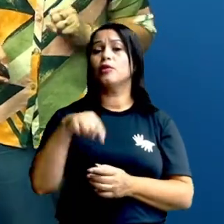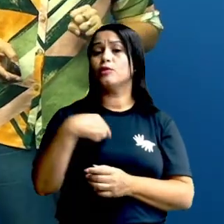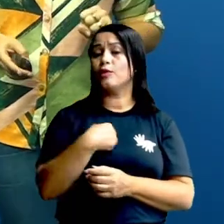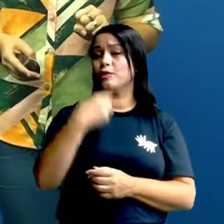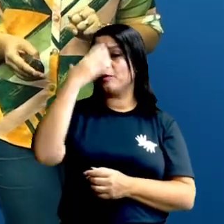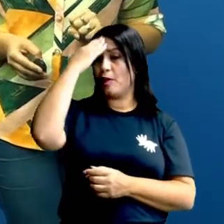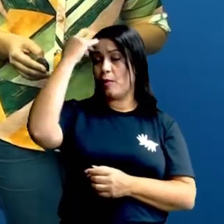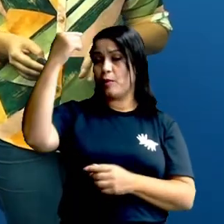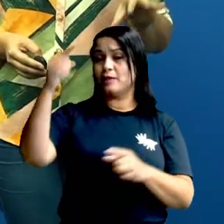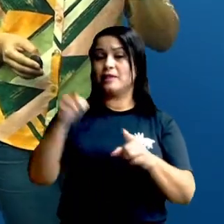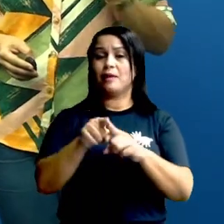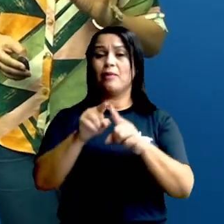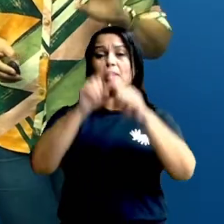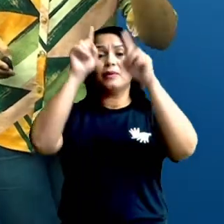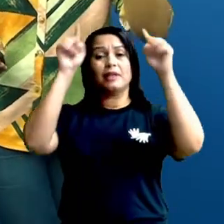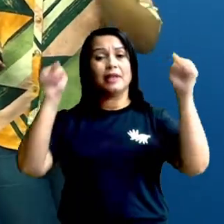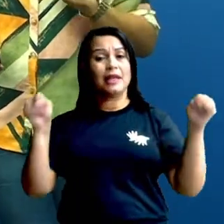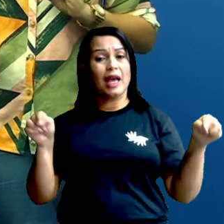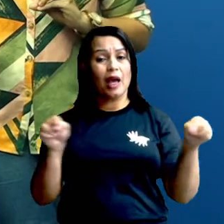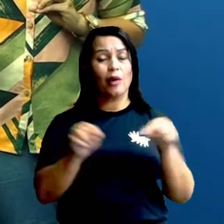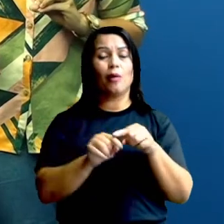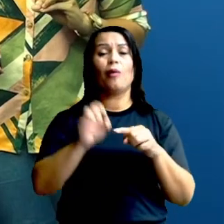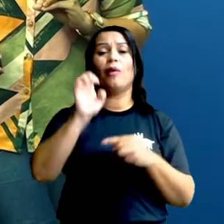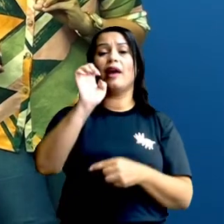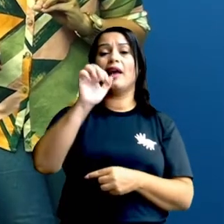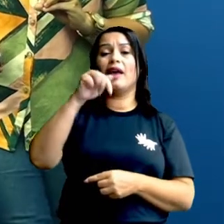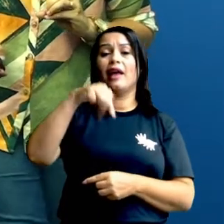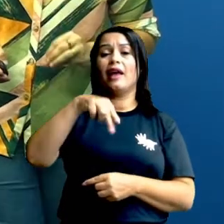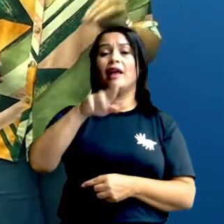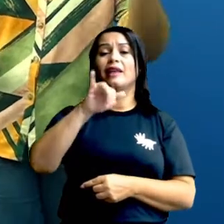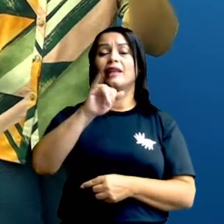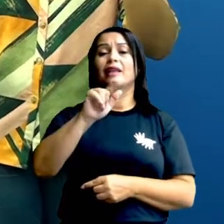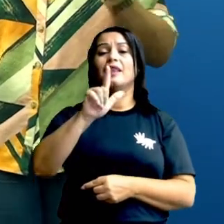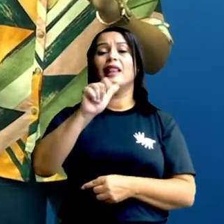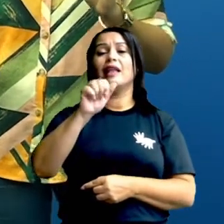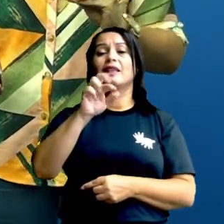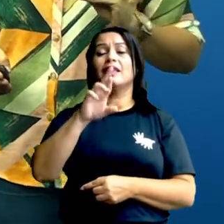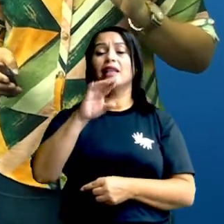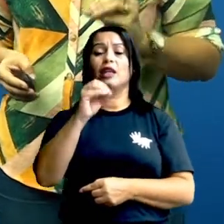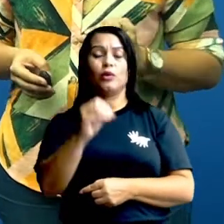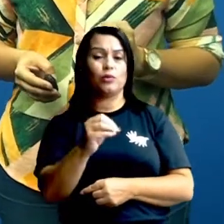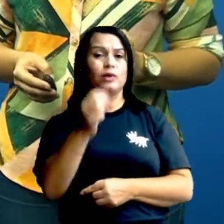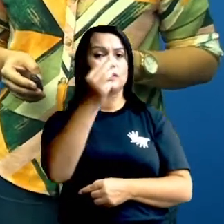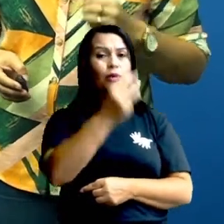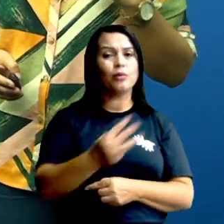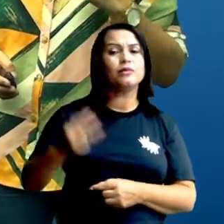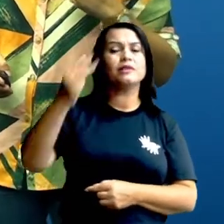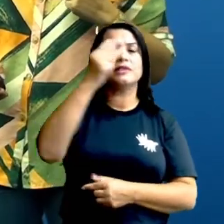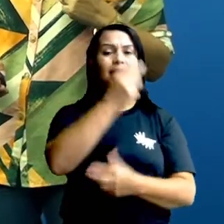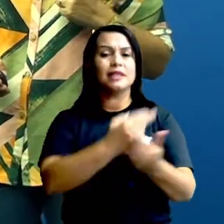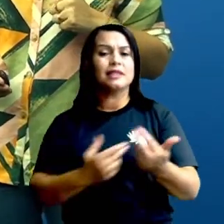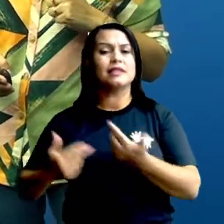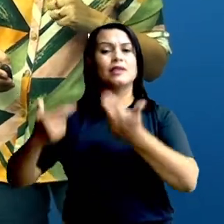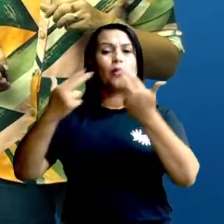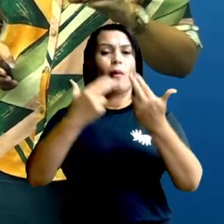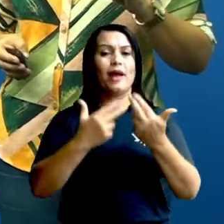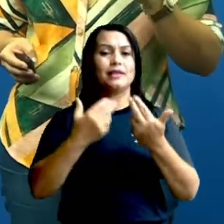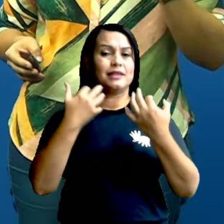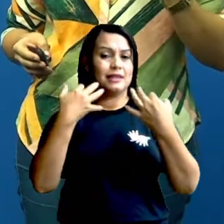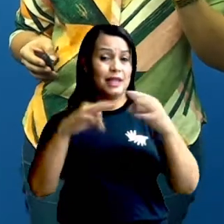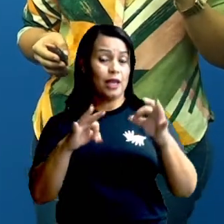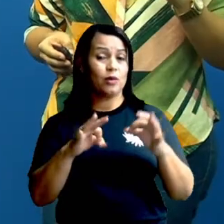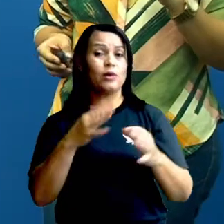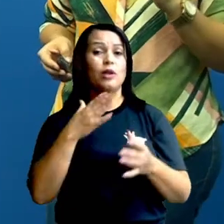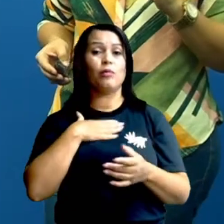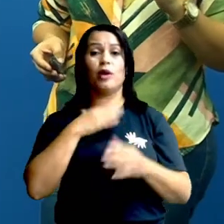o nosso famoso triângulo equilátero né que eu seja os três lados deles são o que e iguais tá